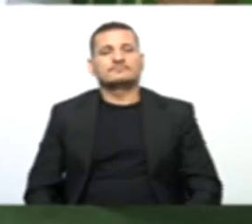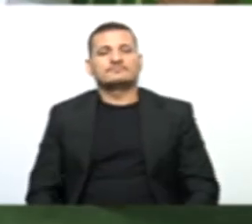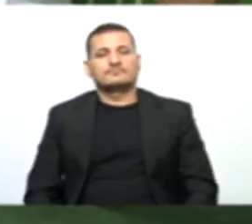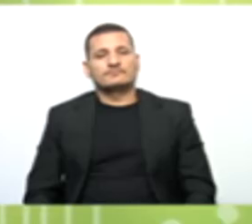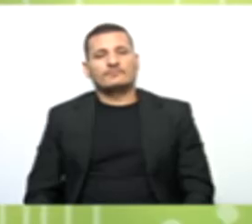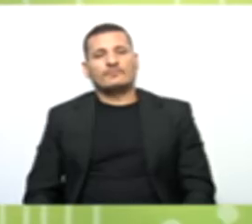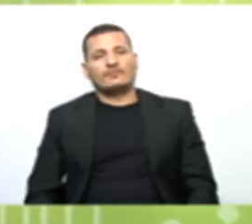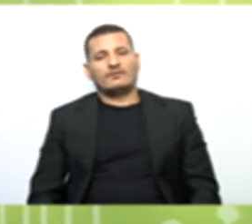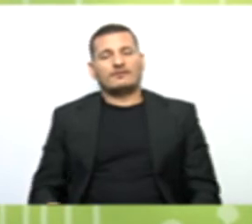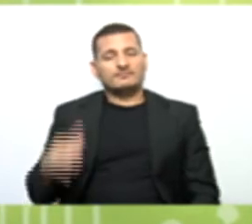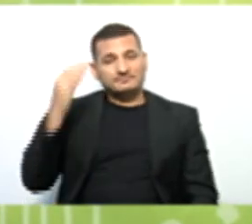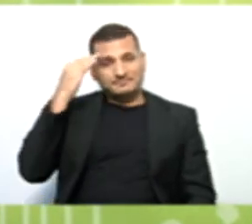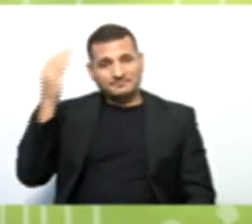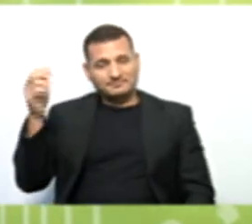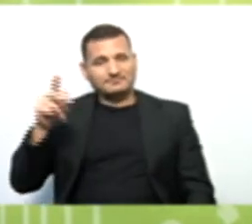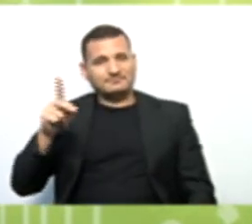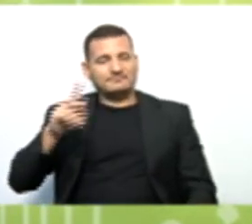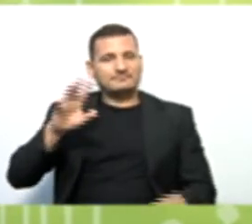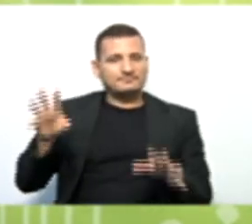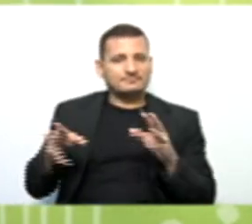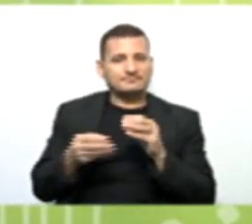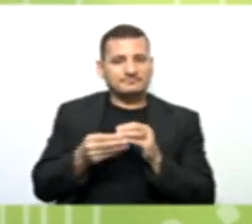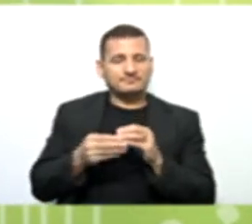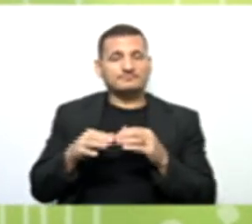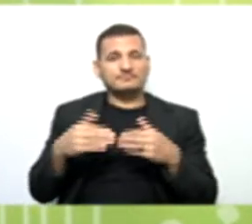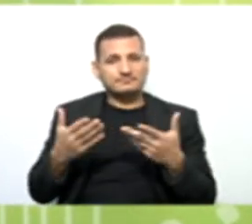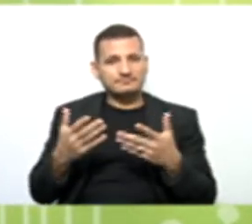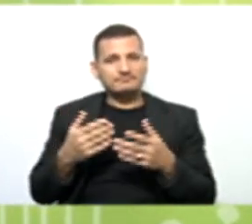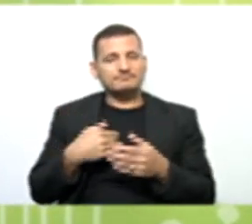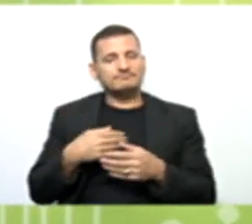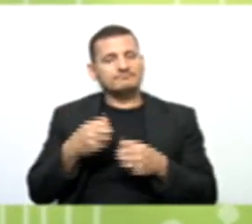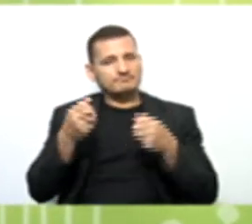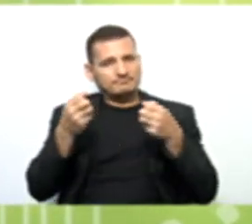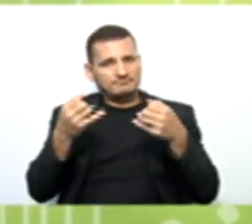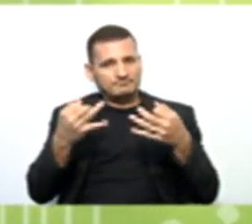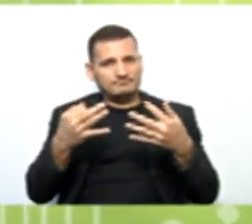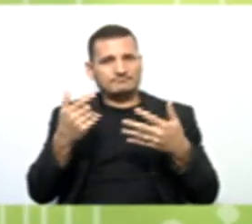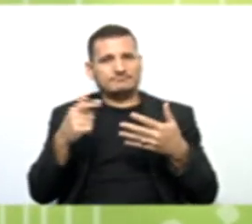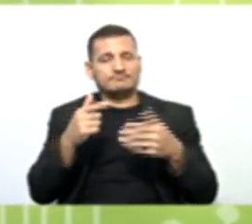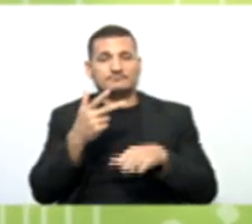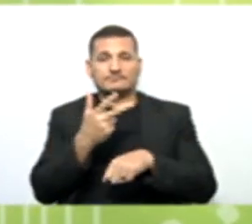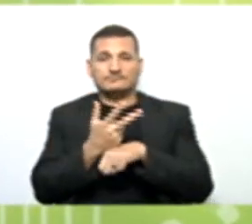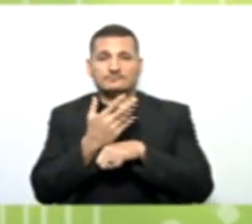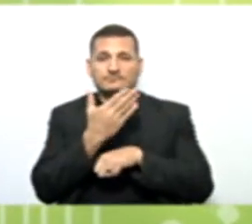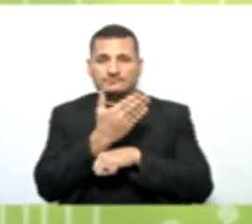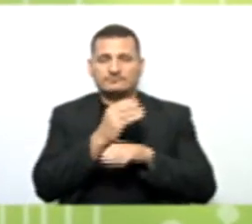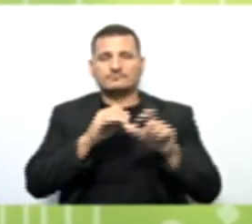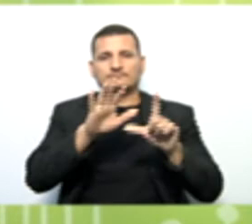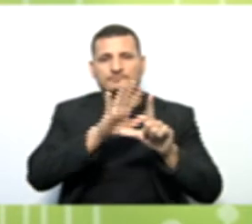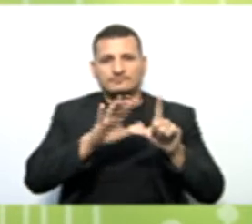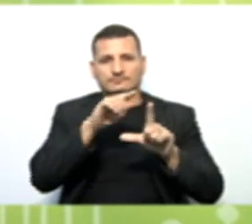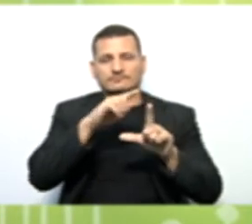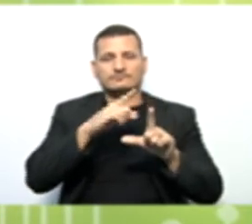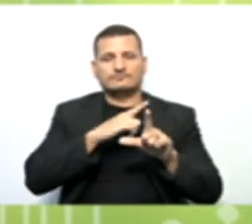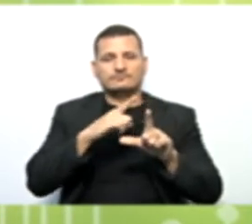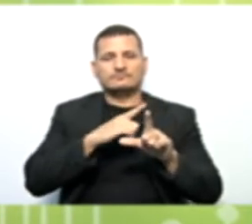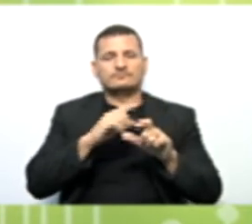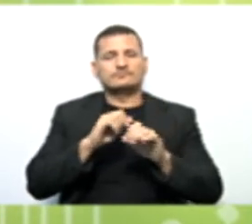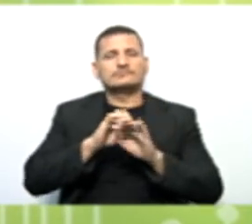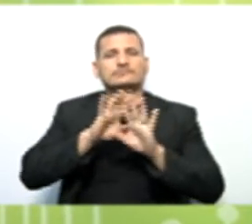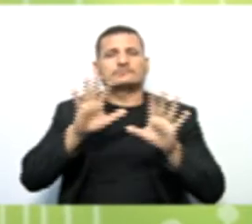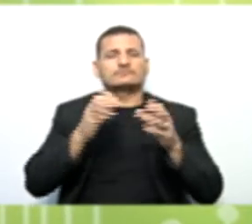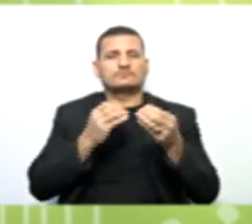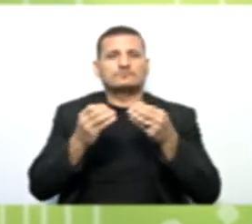professor Eduardo. Obrigado pelo complemento. Volto a reforçar. Nos vídeos tutoriais que nós temos lá no AVA, fica bem nítida a questão